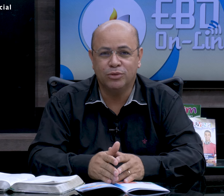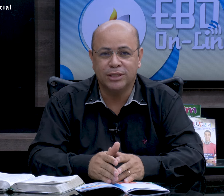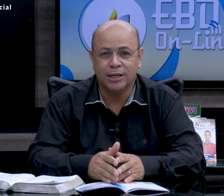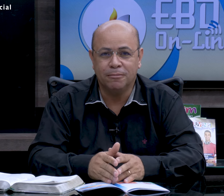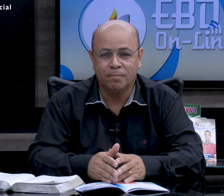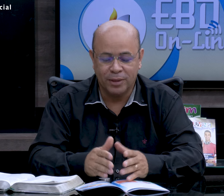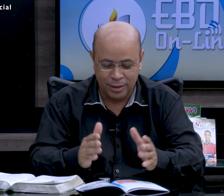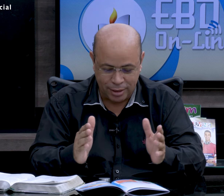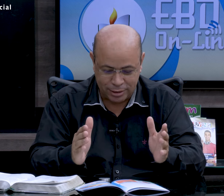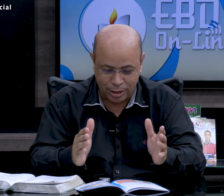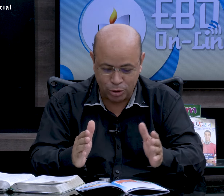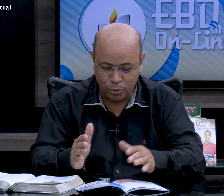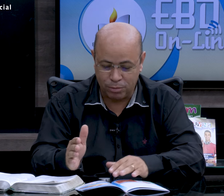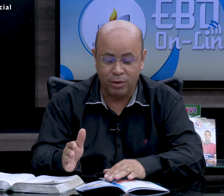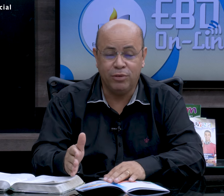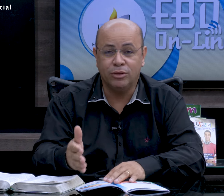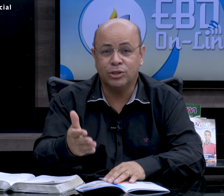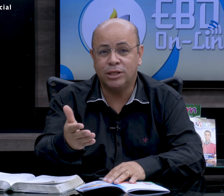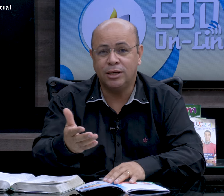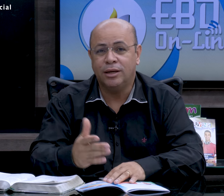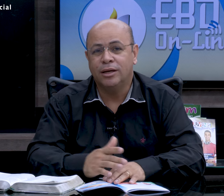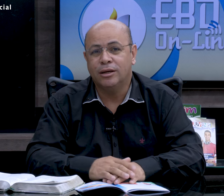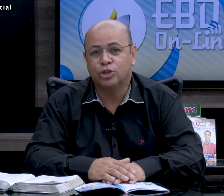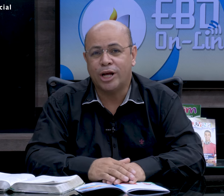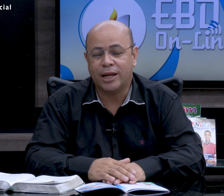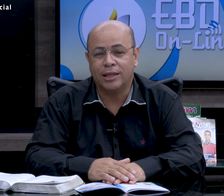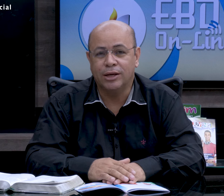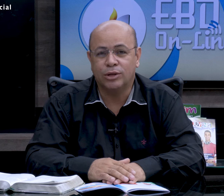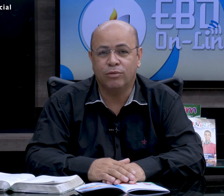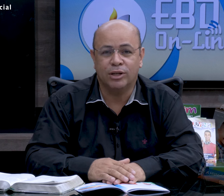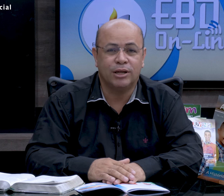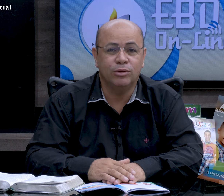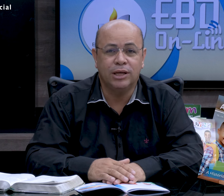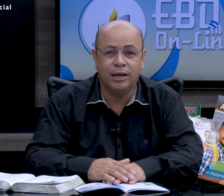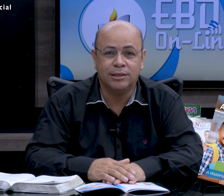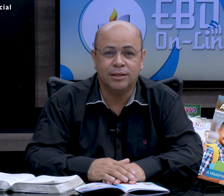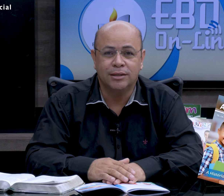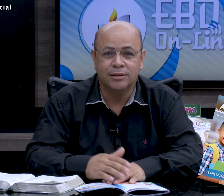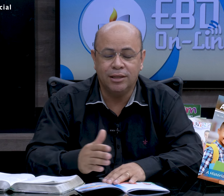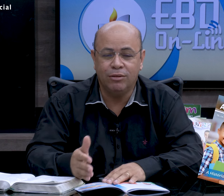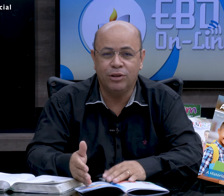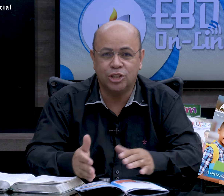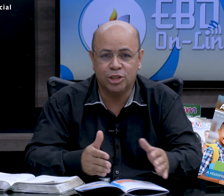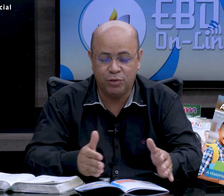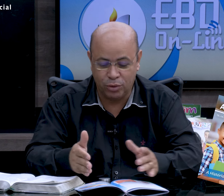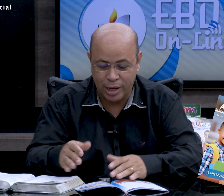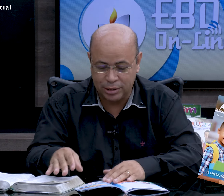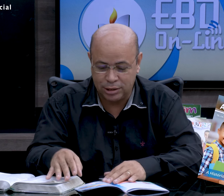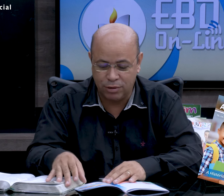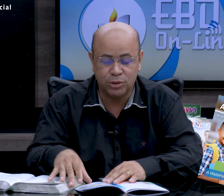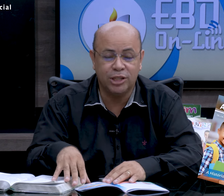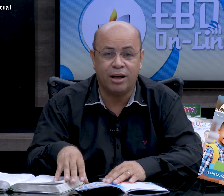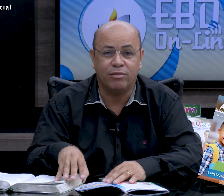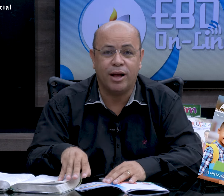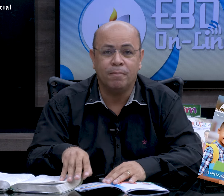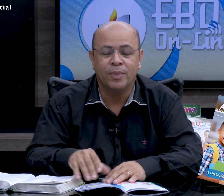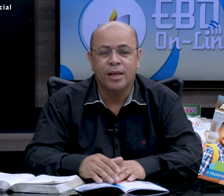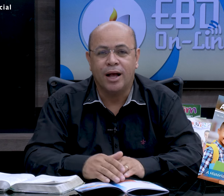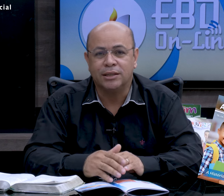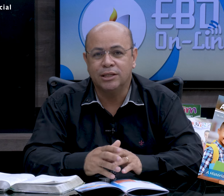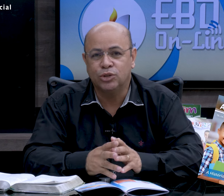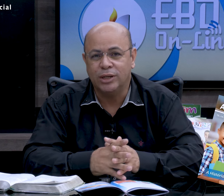pertinho de você sejam muito bem-vindos e eu já agradeço a vossa audiência tendo em vista as dificuldades que tivemos de